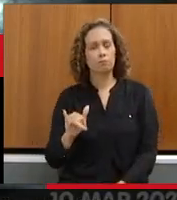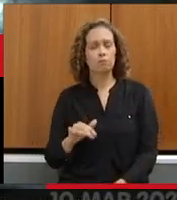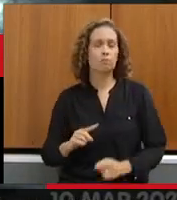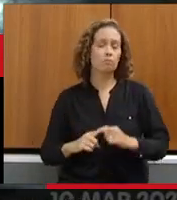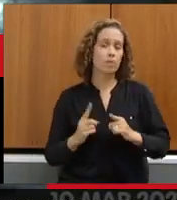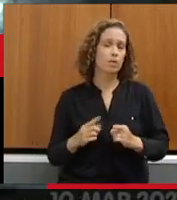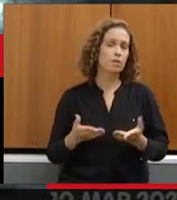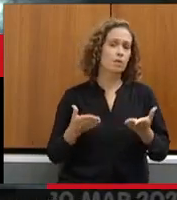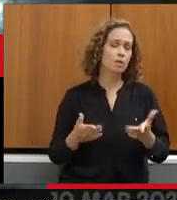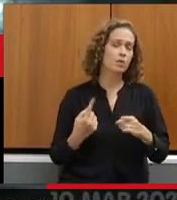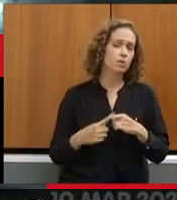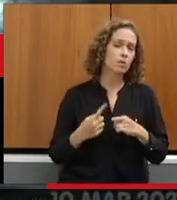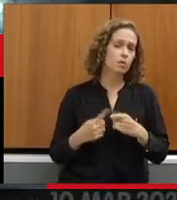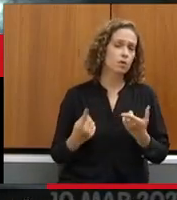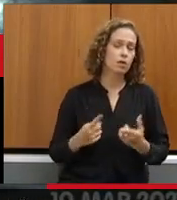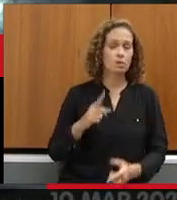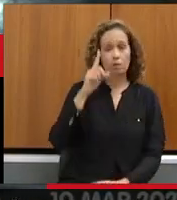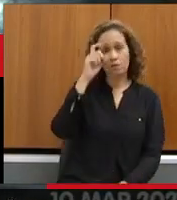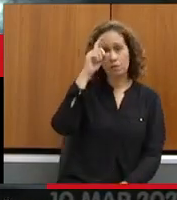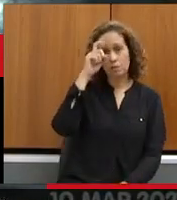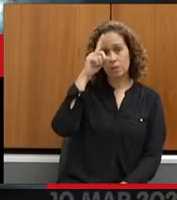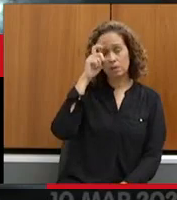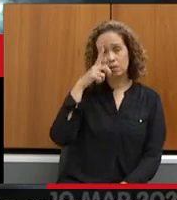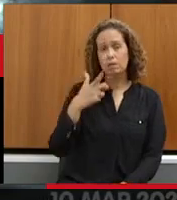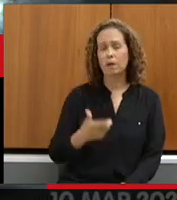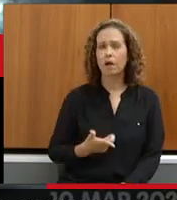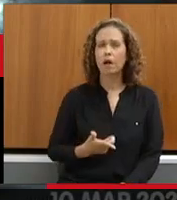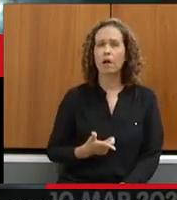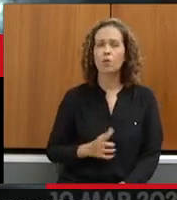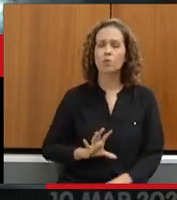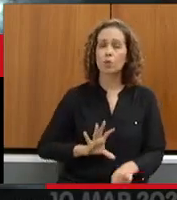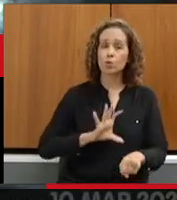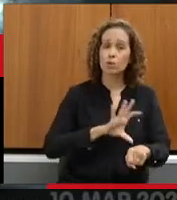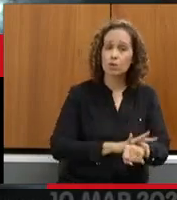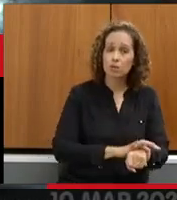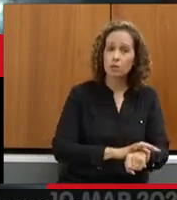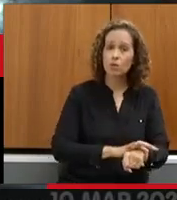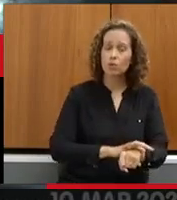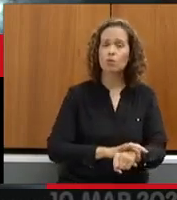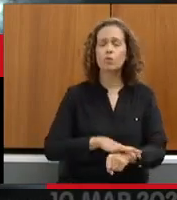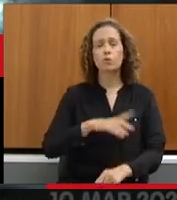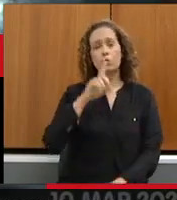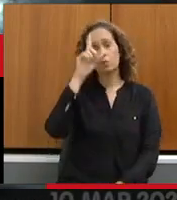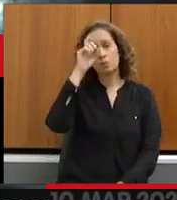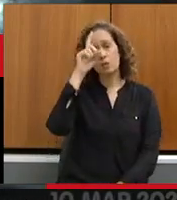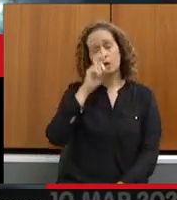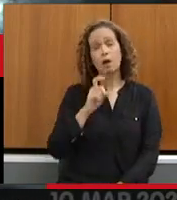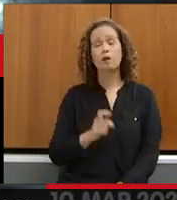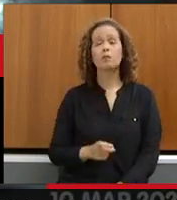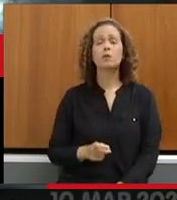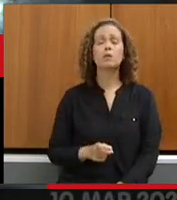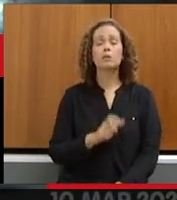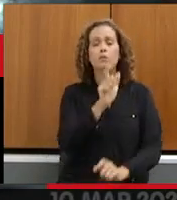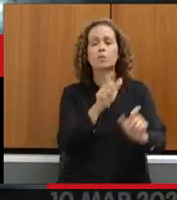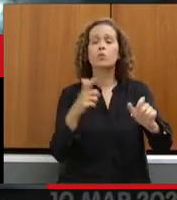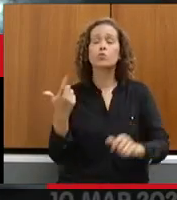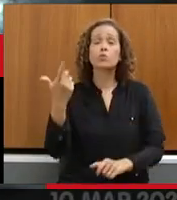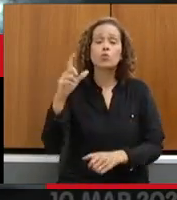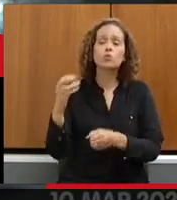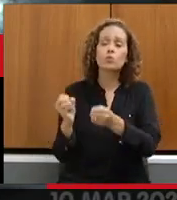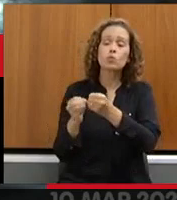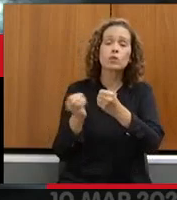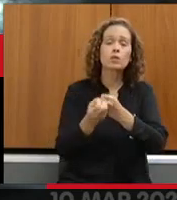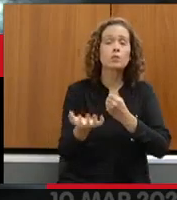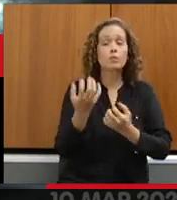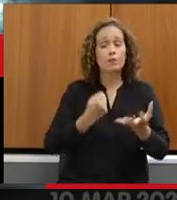dá pelo fato de que o hospital de Porto Seguro o Hospital Regional e atende pessoas também de outros municípios que não necessariamente